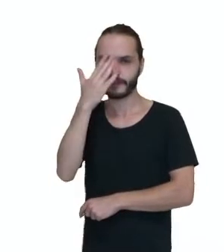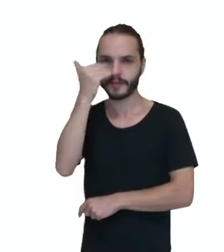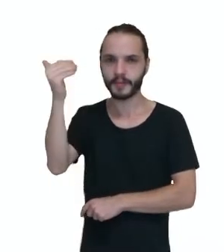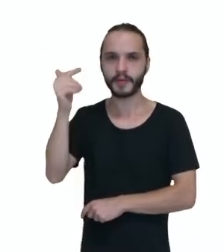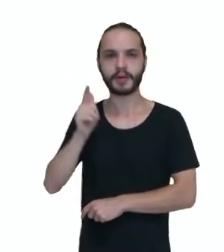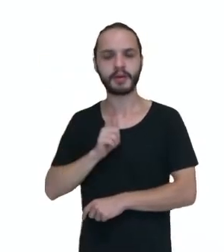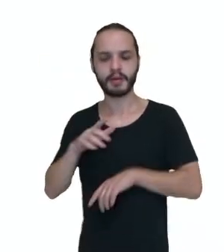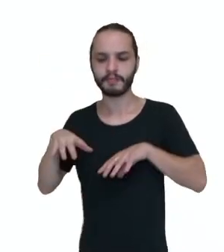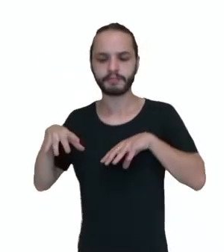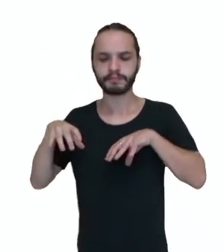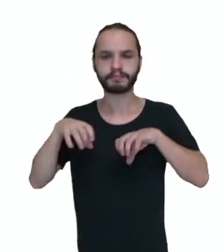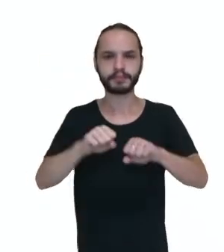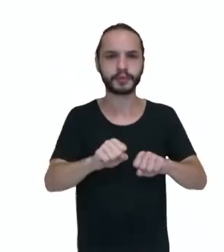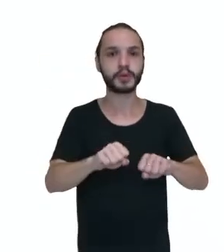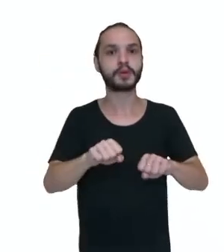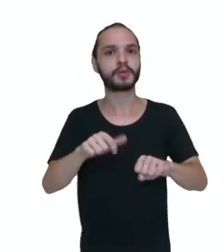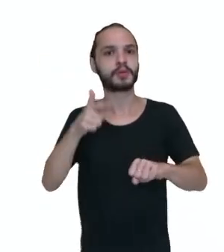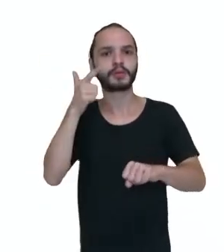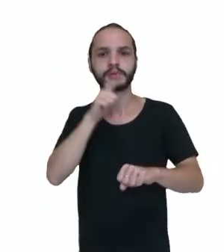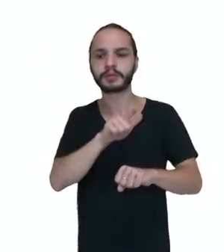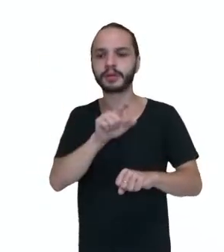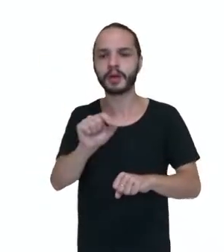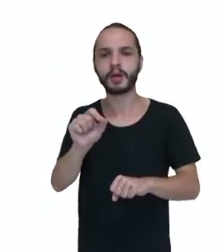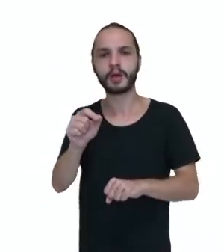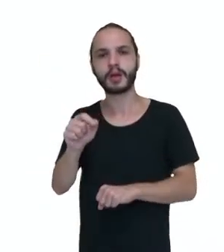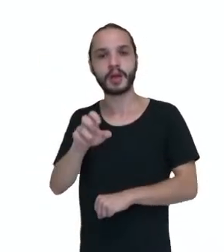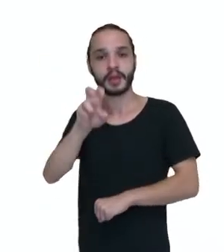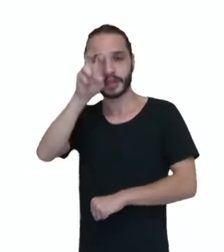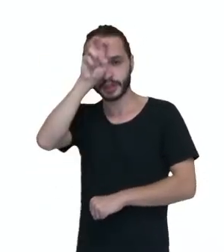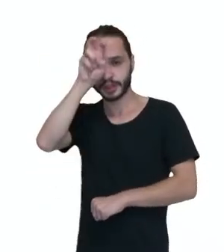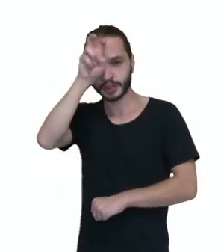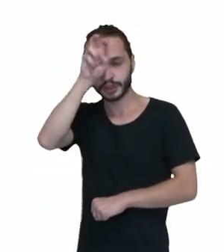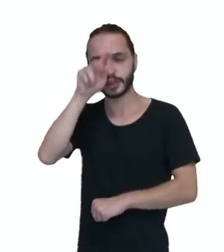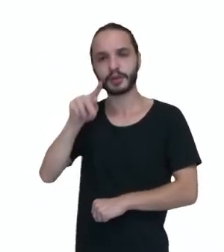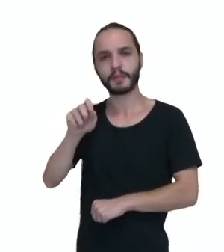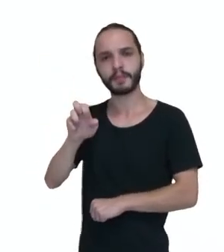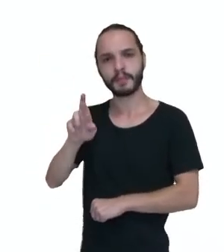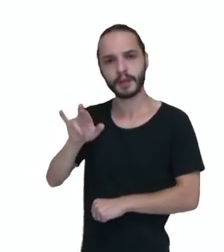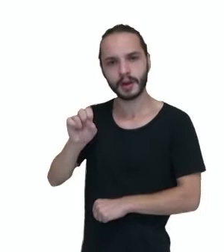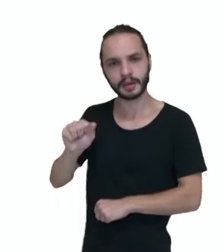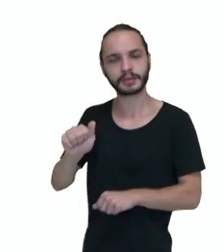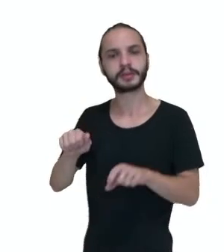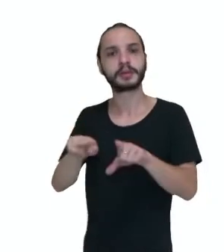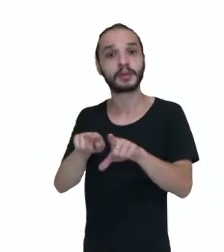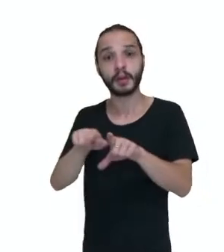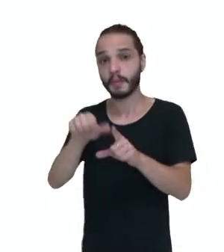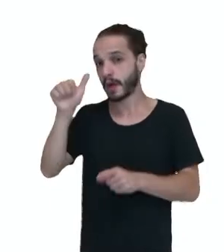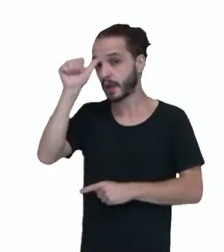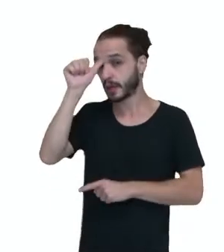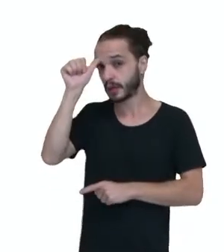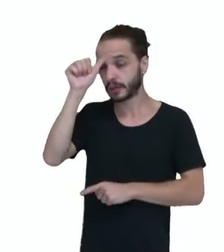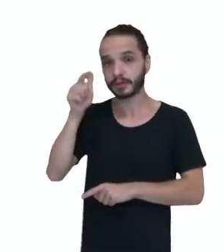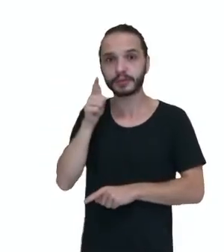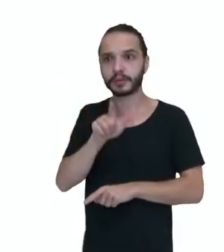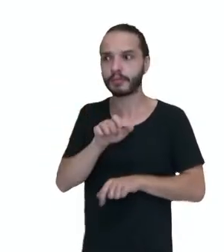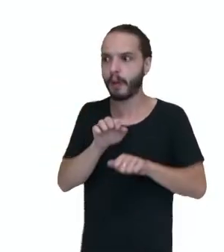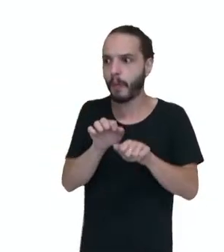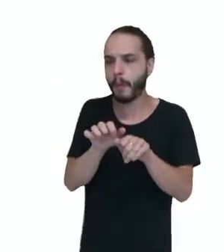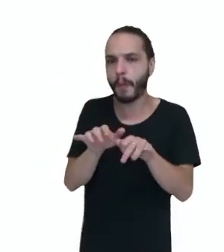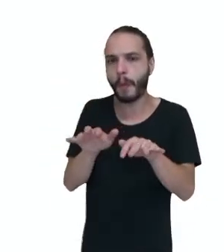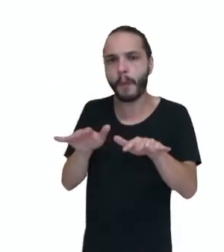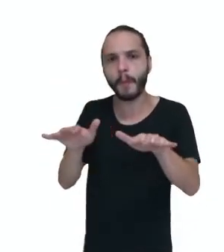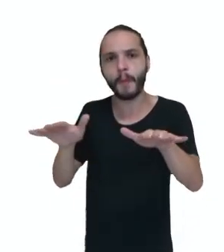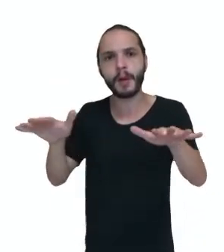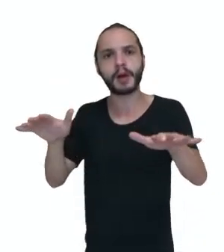território ao Egito, à Pérsia e chegando até a Índia, levando o legado cultural grego ao Oriente num processo conhecido